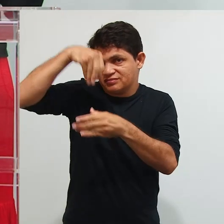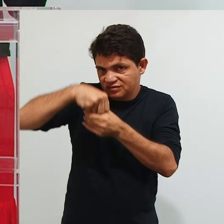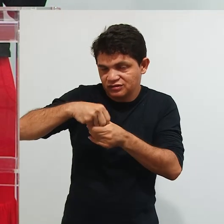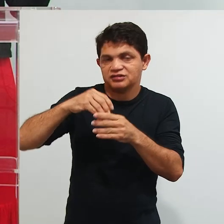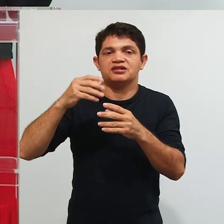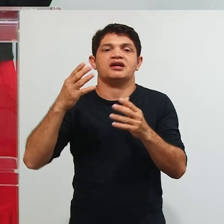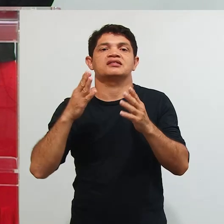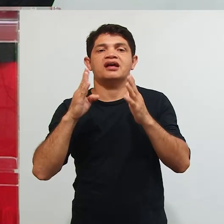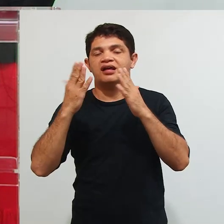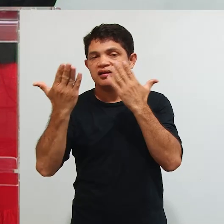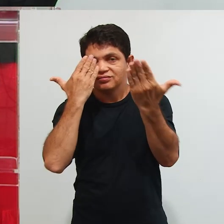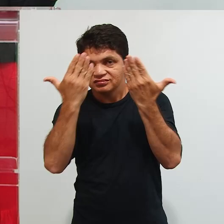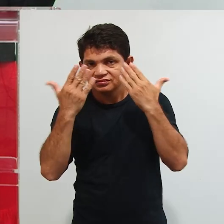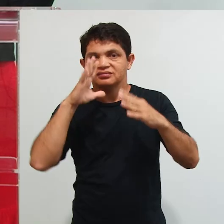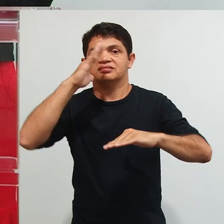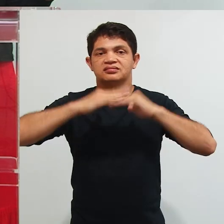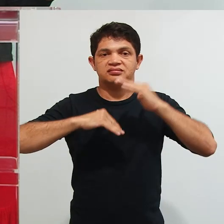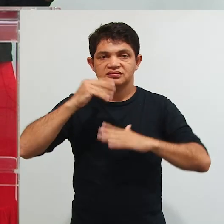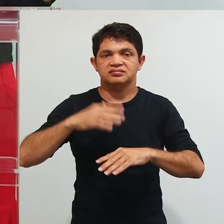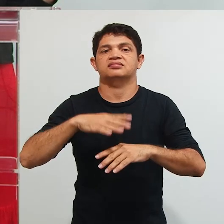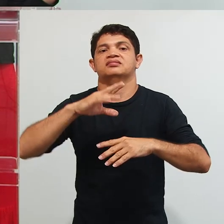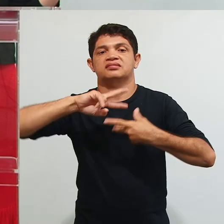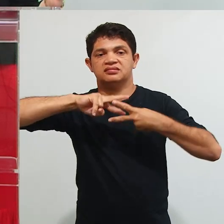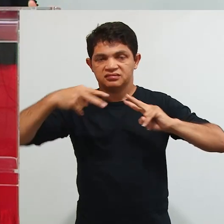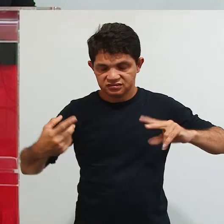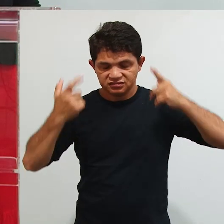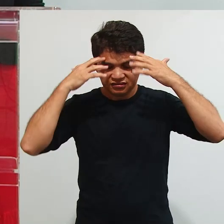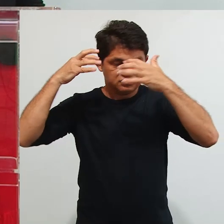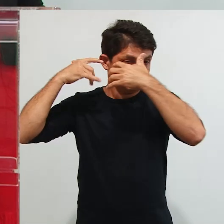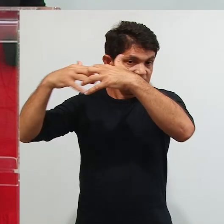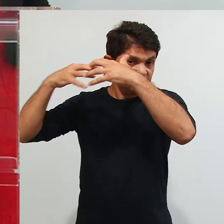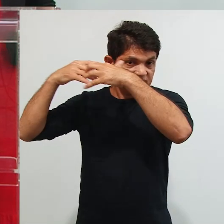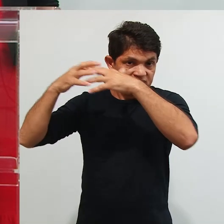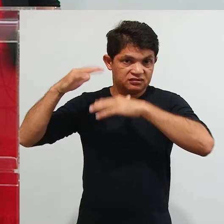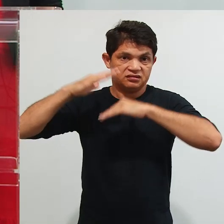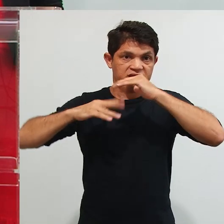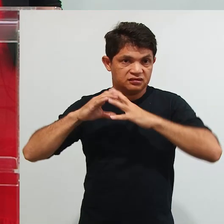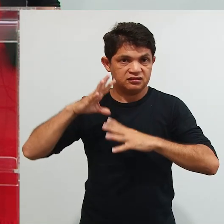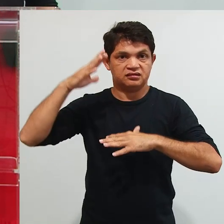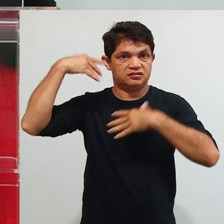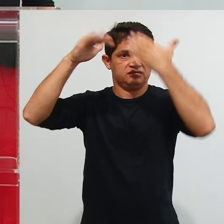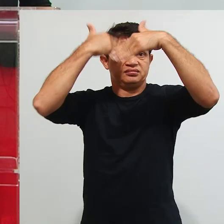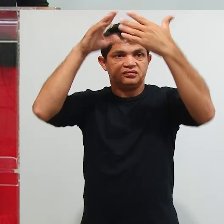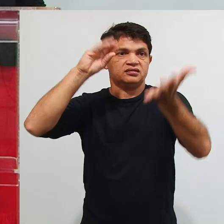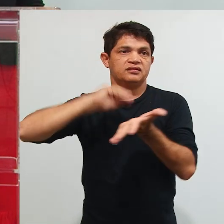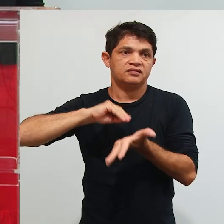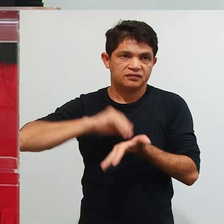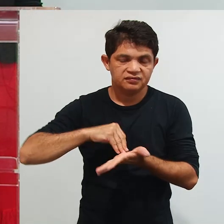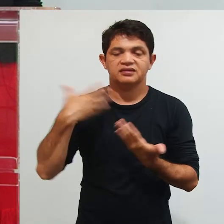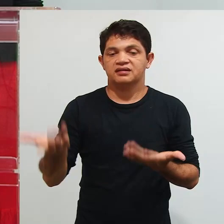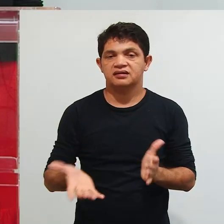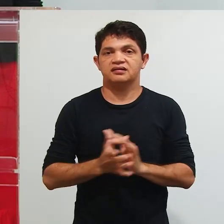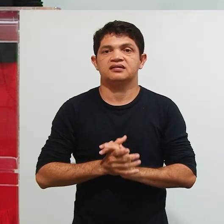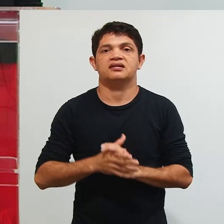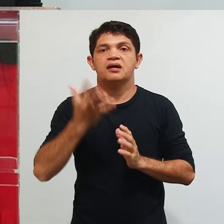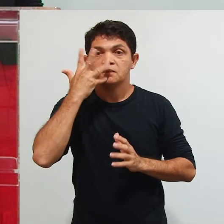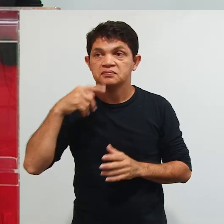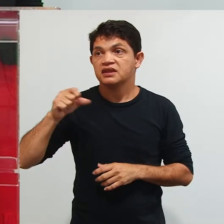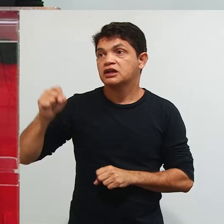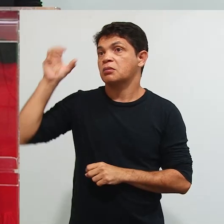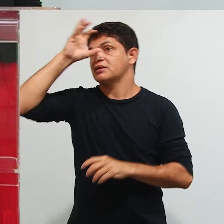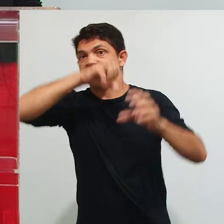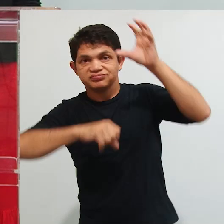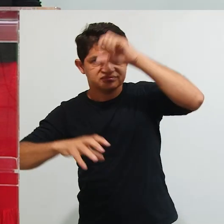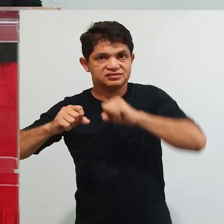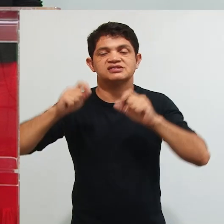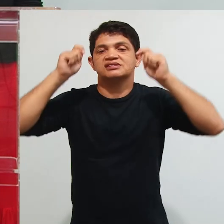né? É biológico, é as funções cerebrais, é um transtorno do neurodesenvolvimento. Então a criança já nasce, por quê?